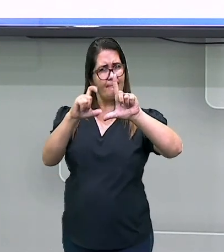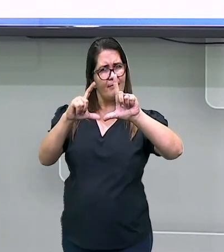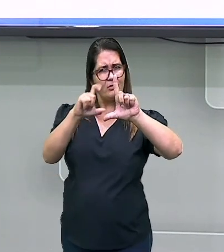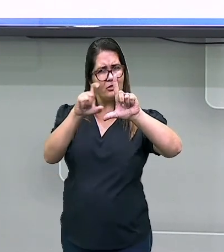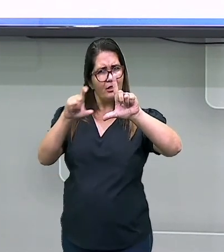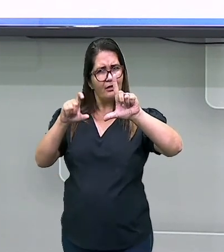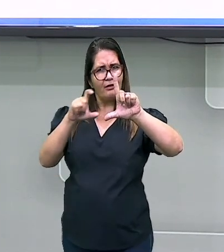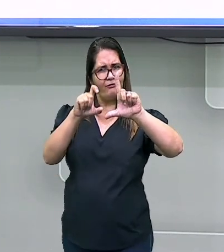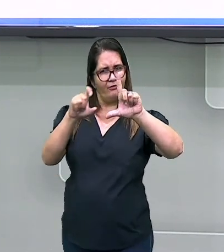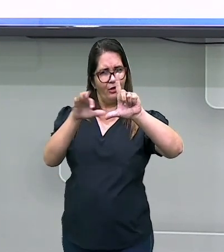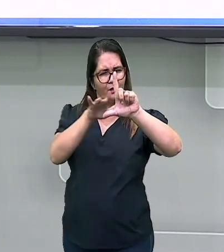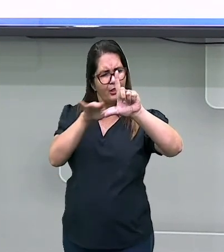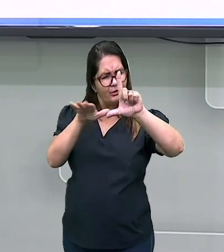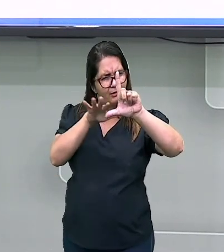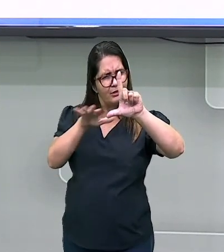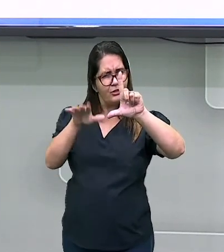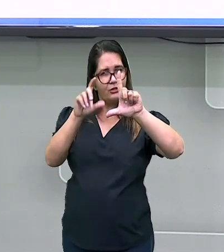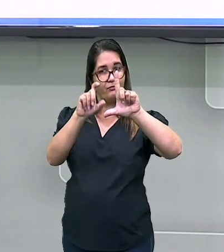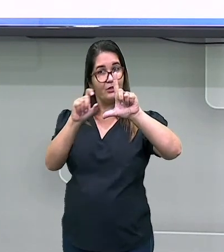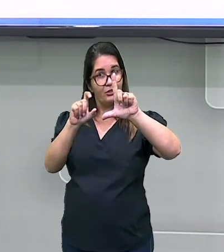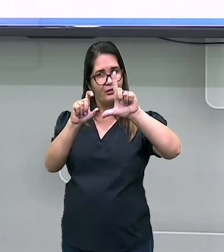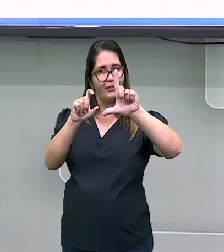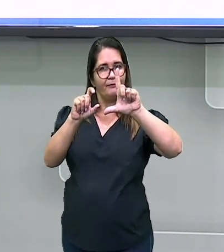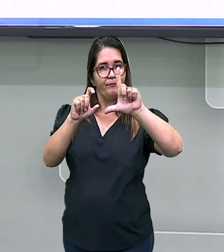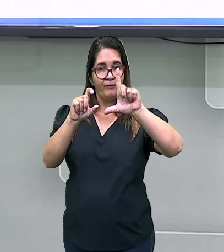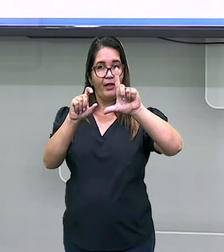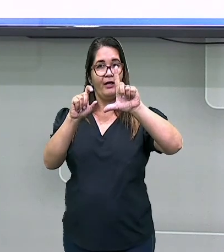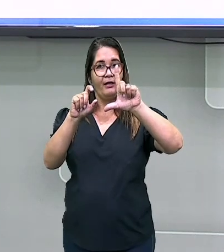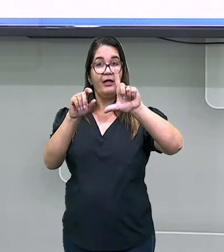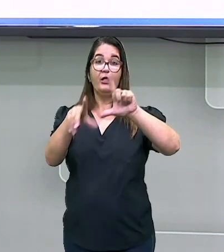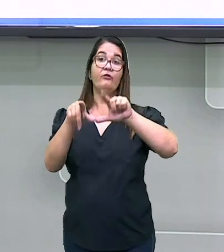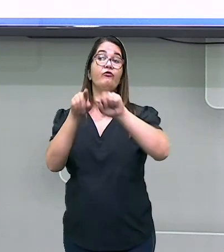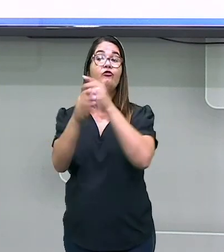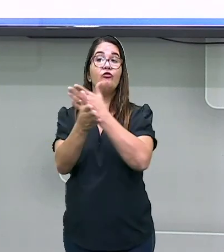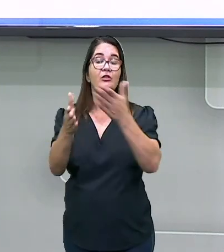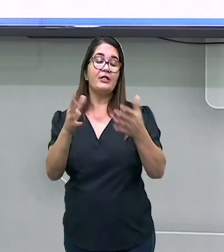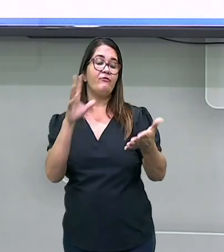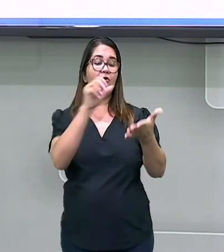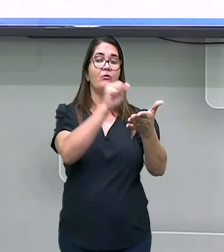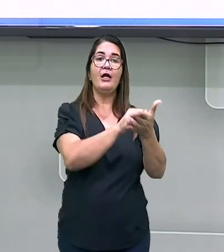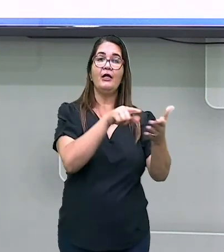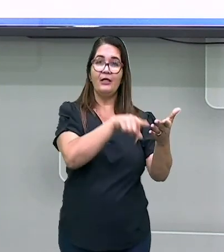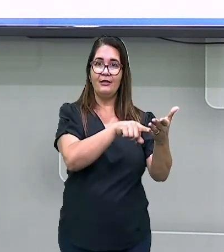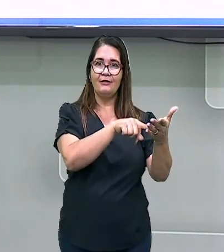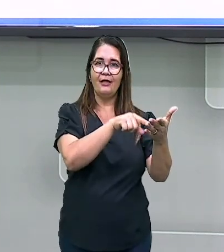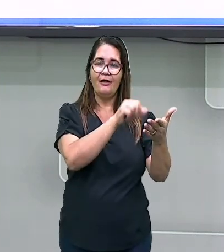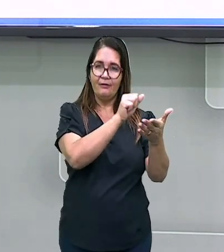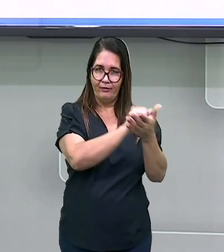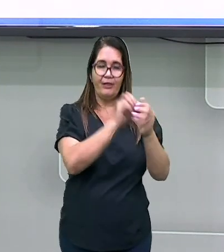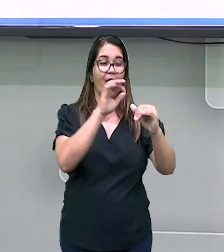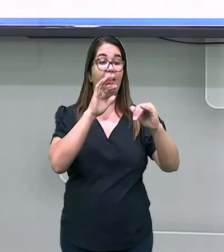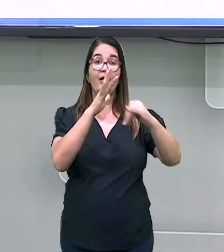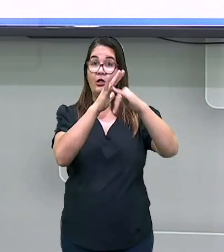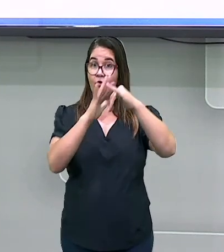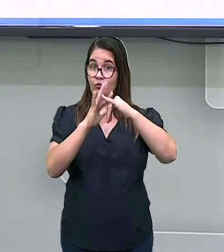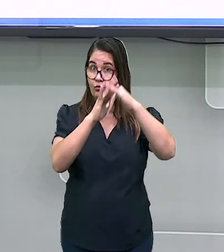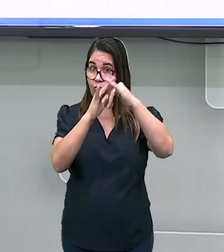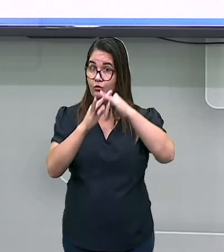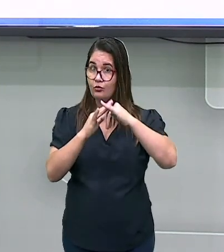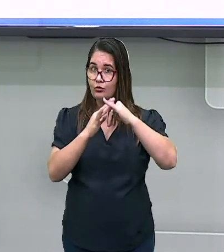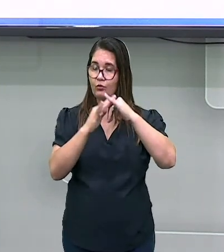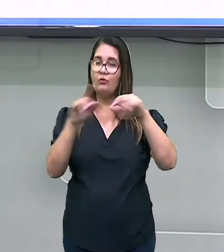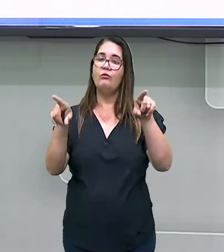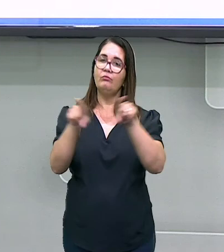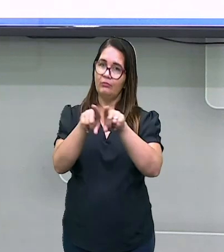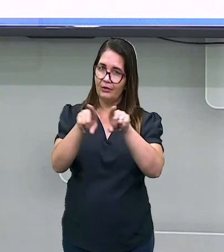imagem que aparece aqui no cantinho da tela e você será direcionado para a nossa plataforma. E não se esqueça